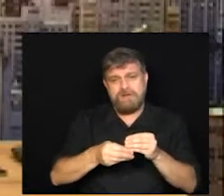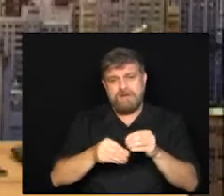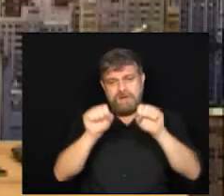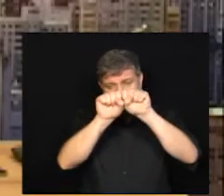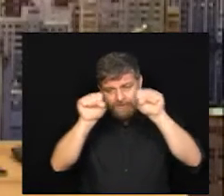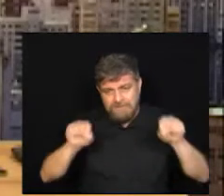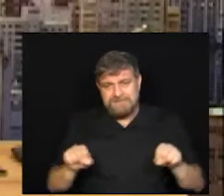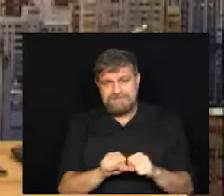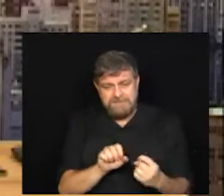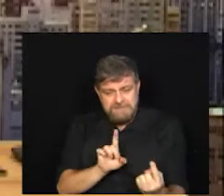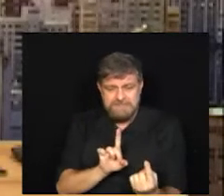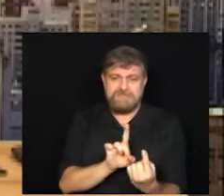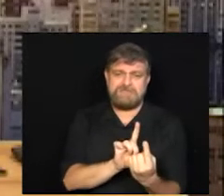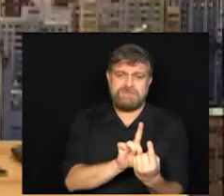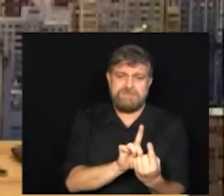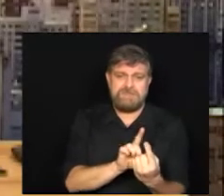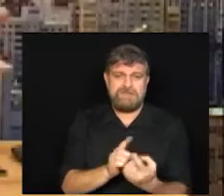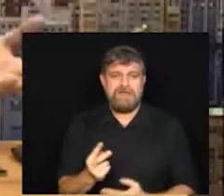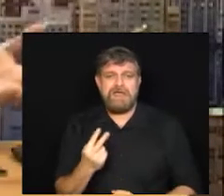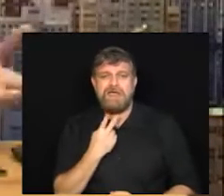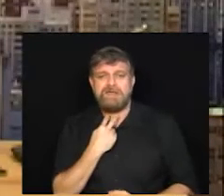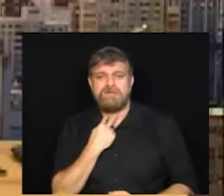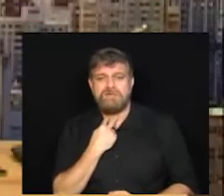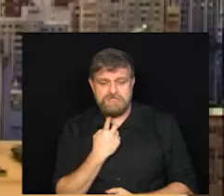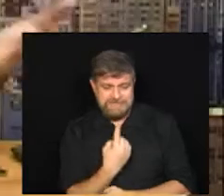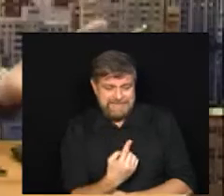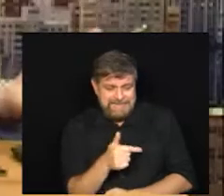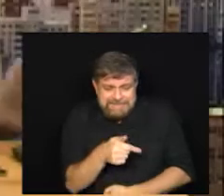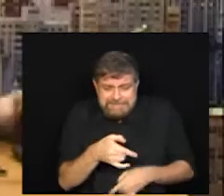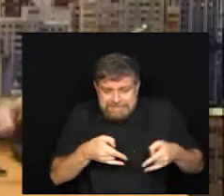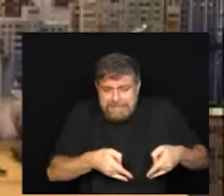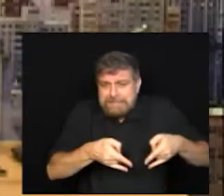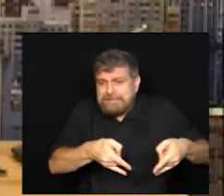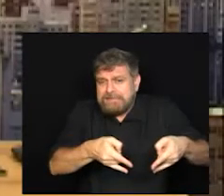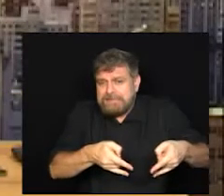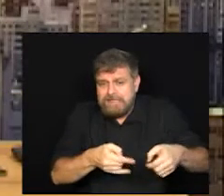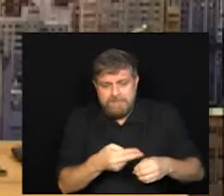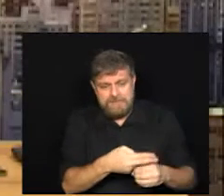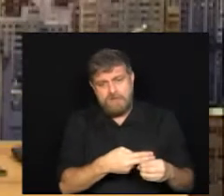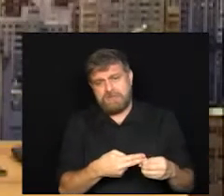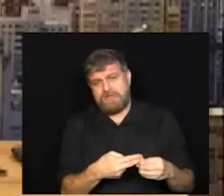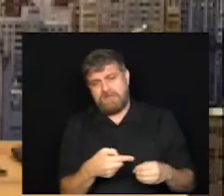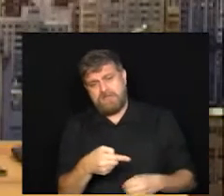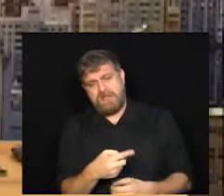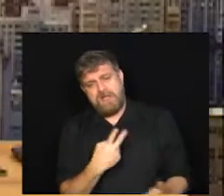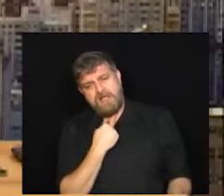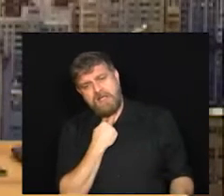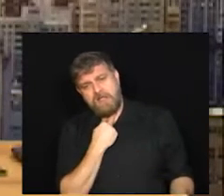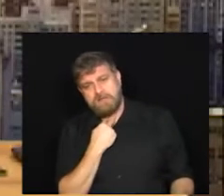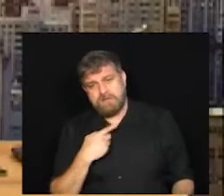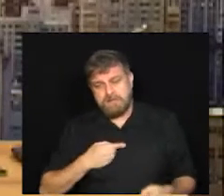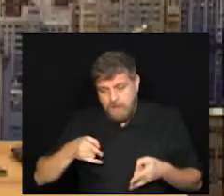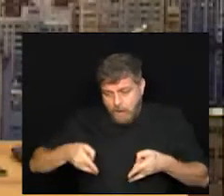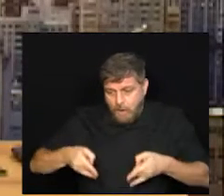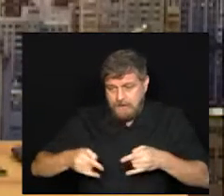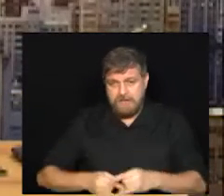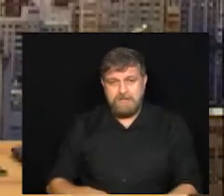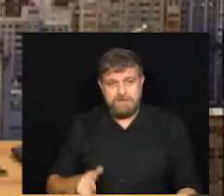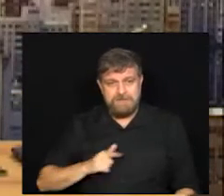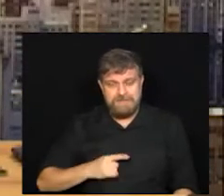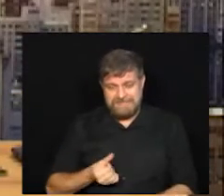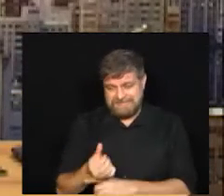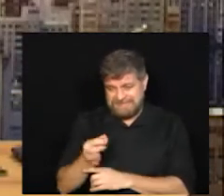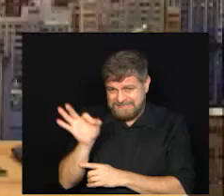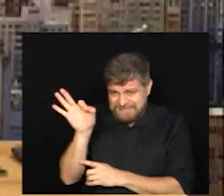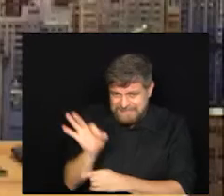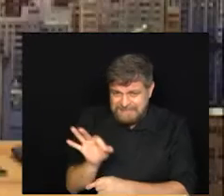de atendimento. Então, o que não pode é ficar com 17 leitos ad eterno. O leito do hospital de campanha, ele é em torno de